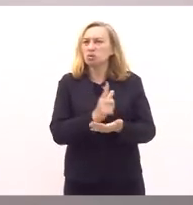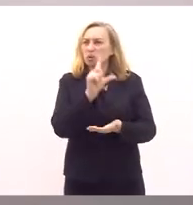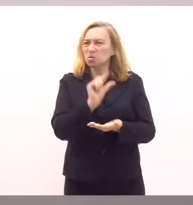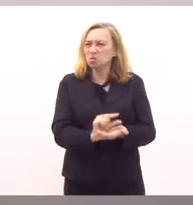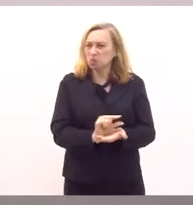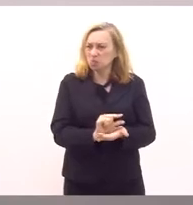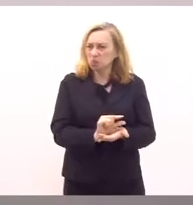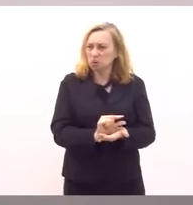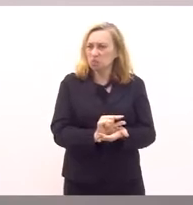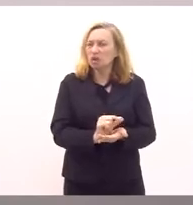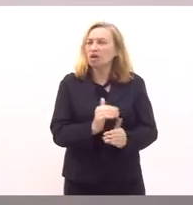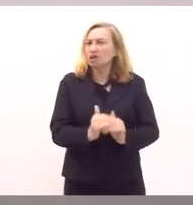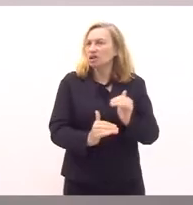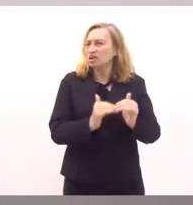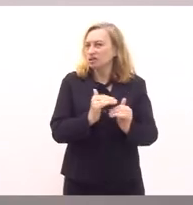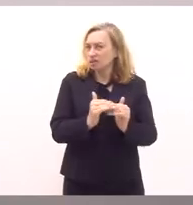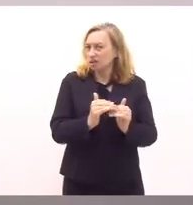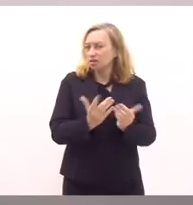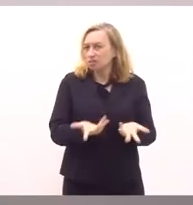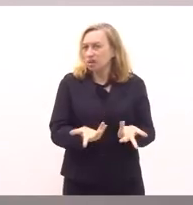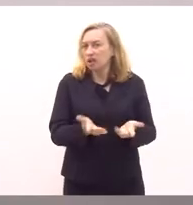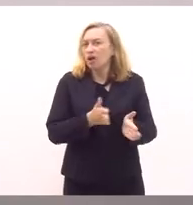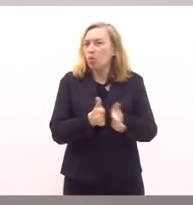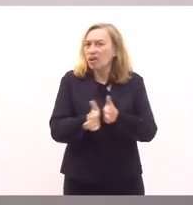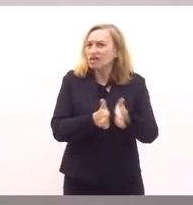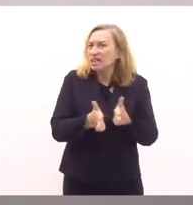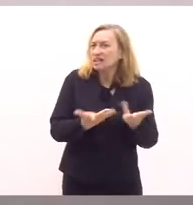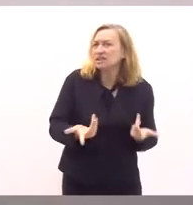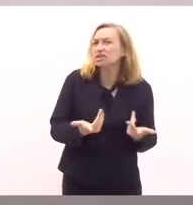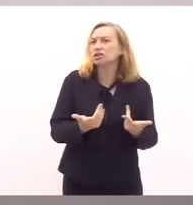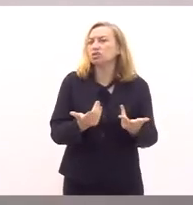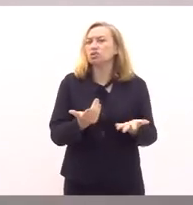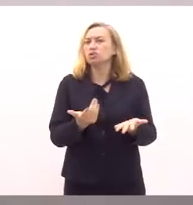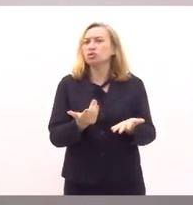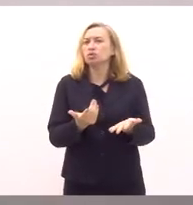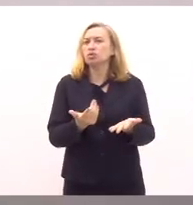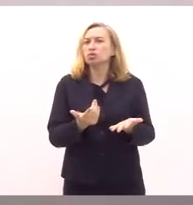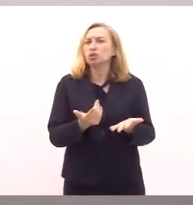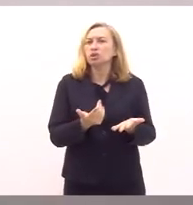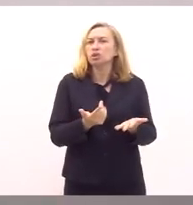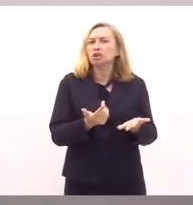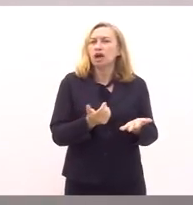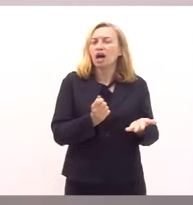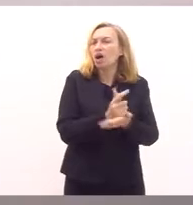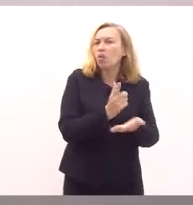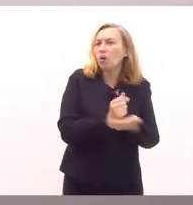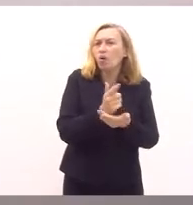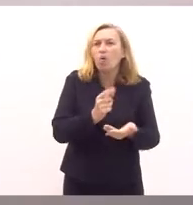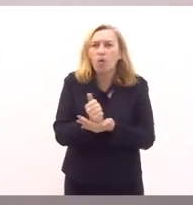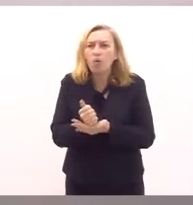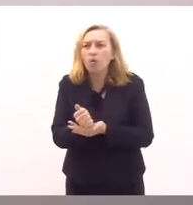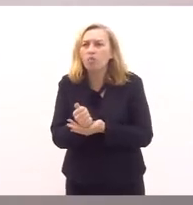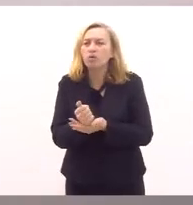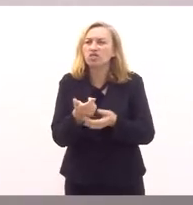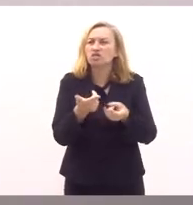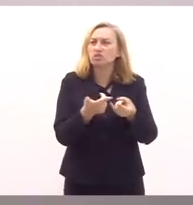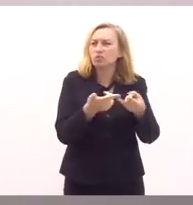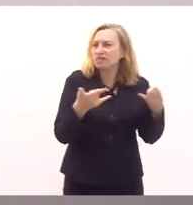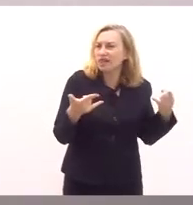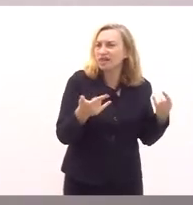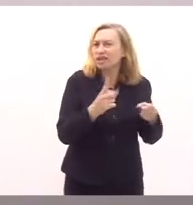diluído nesse processo, o acesso aos bens de consumo, né, e aos bens mais